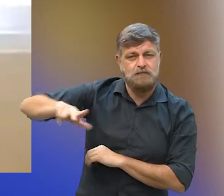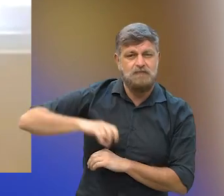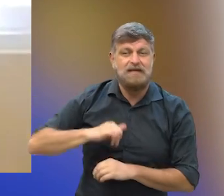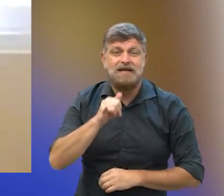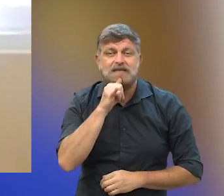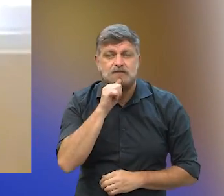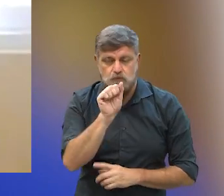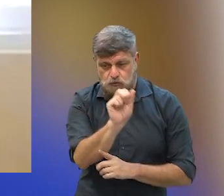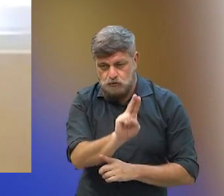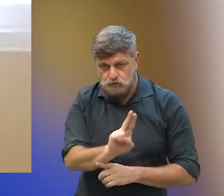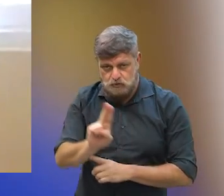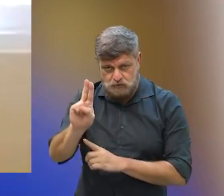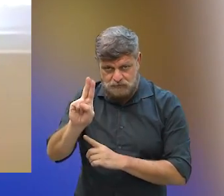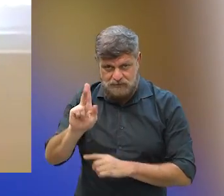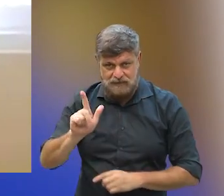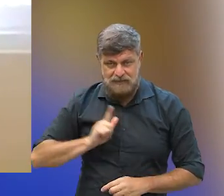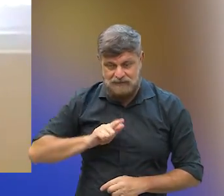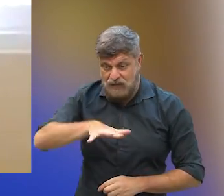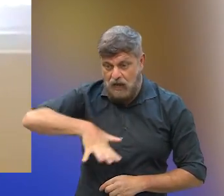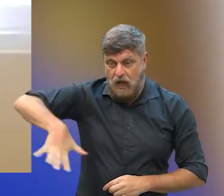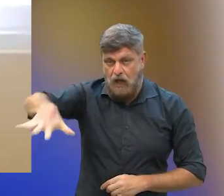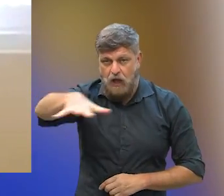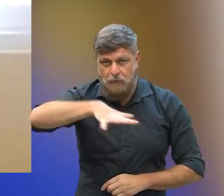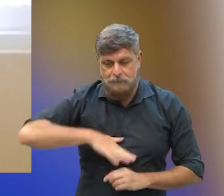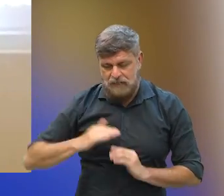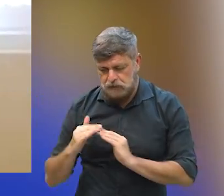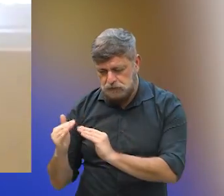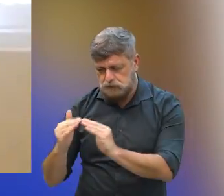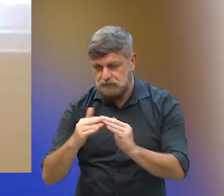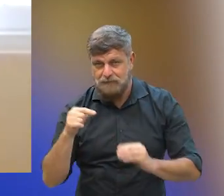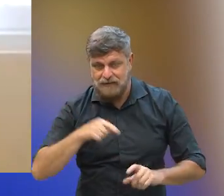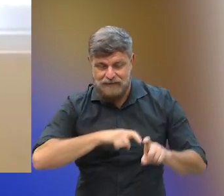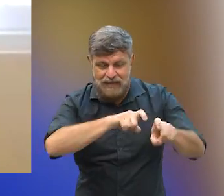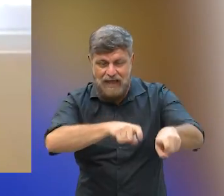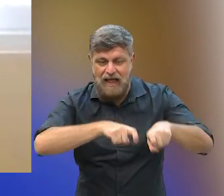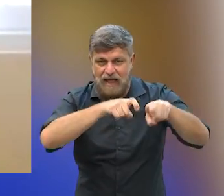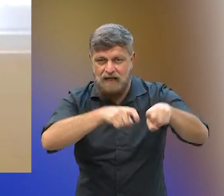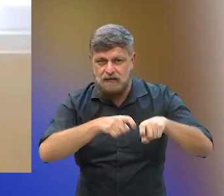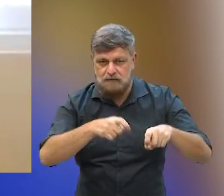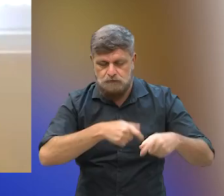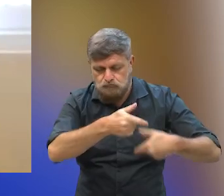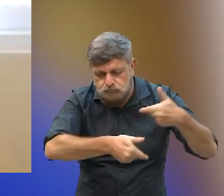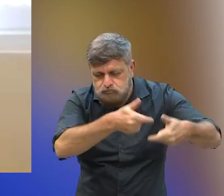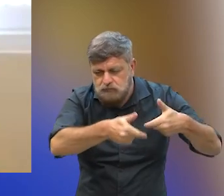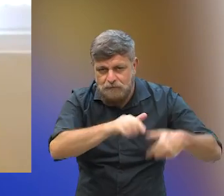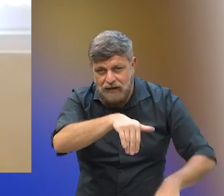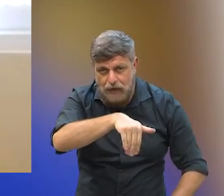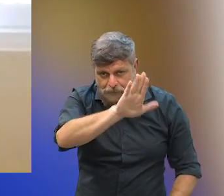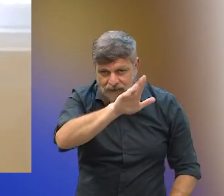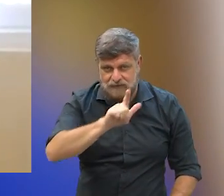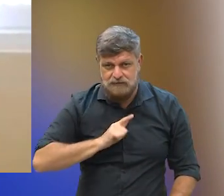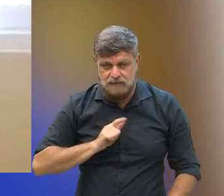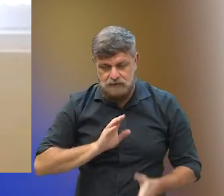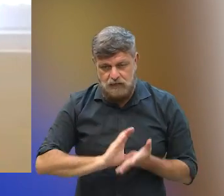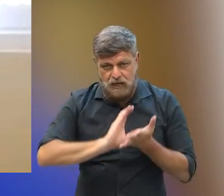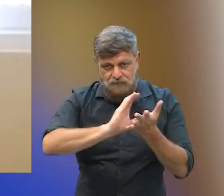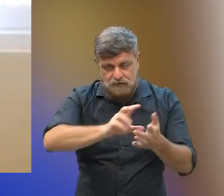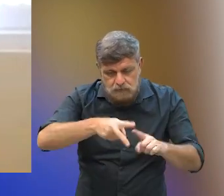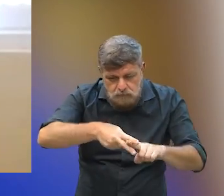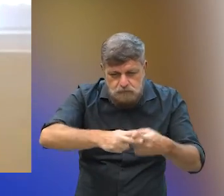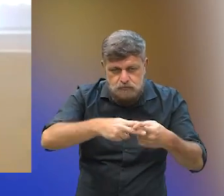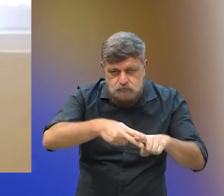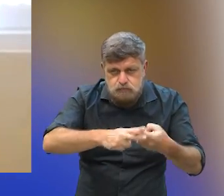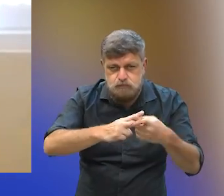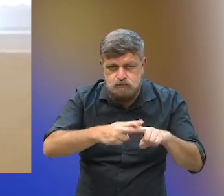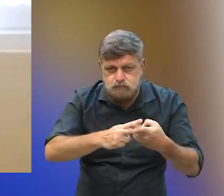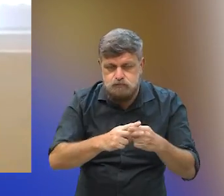que é vizinho, ele tem uma grande área urbana, mas você já tem uma agricultura mais intensiva, então seria já investir em restauração,